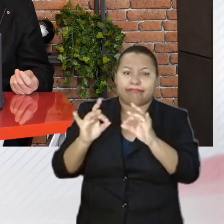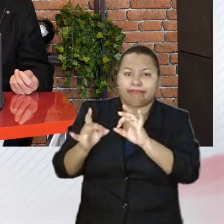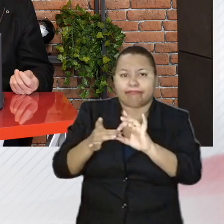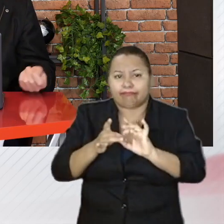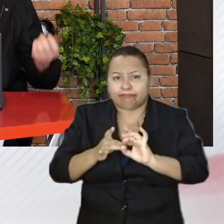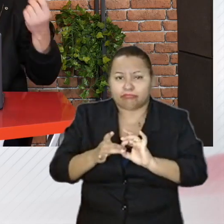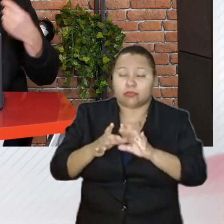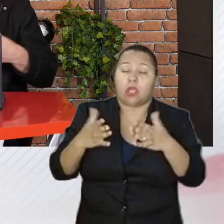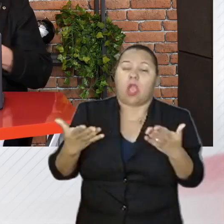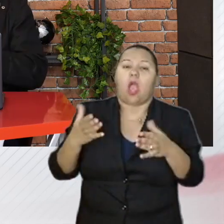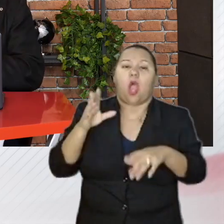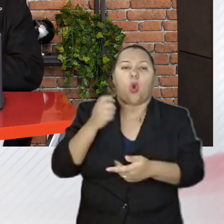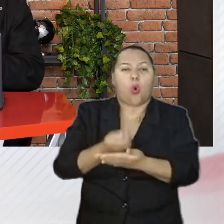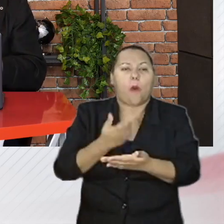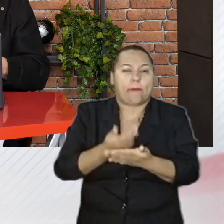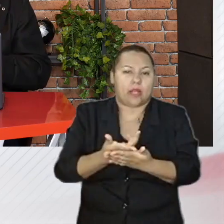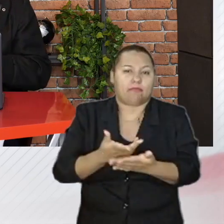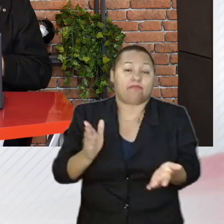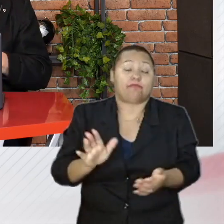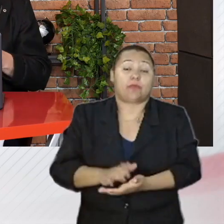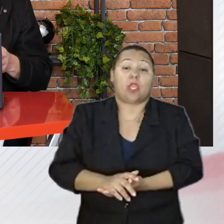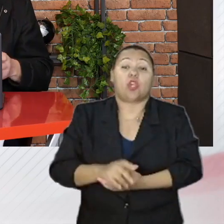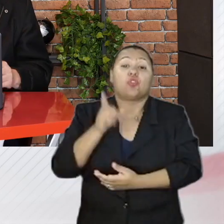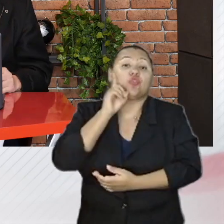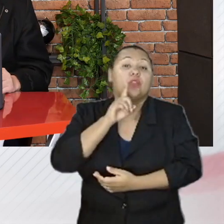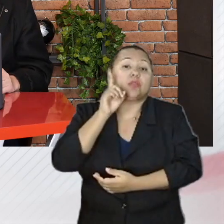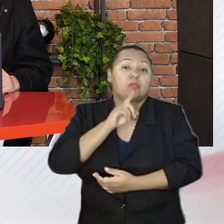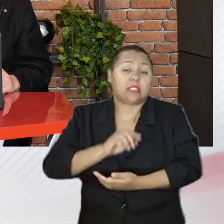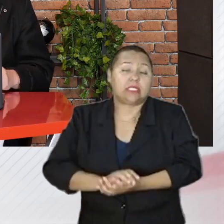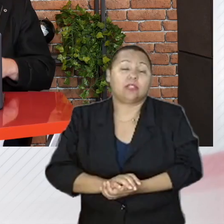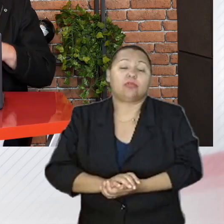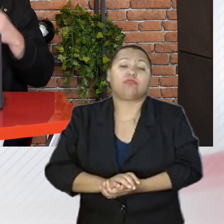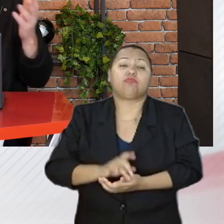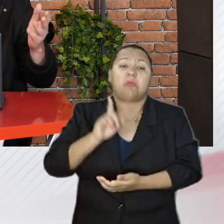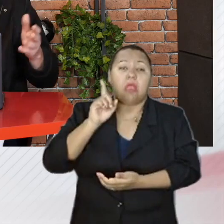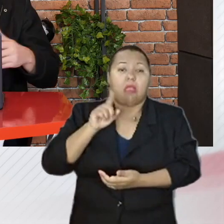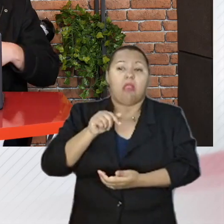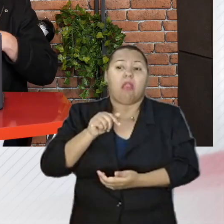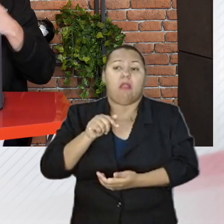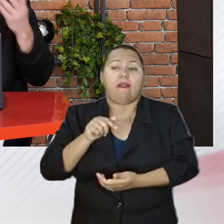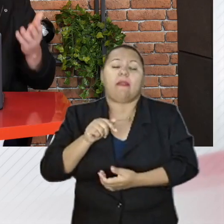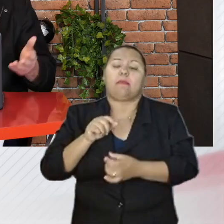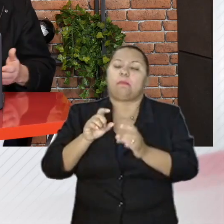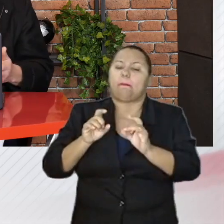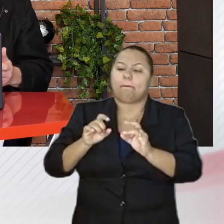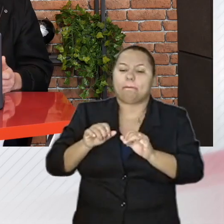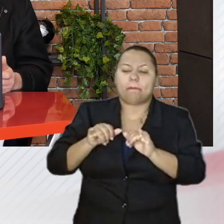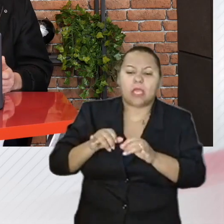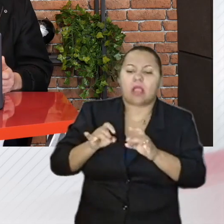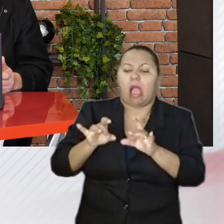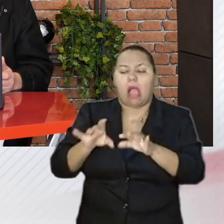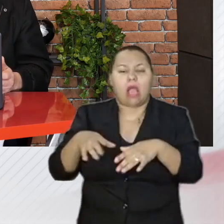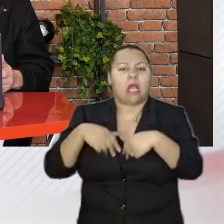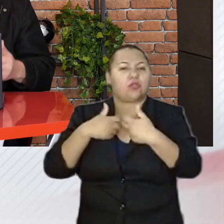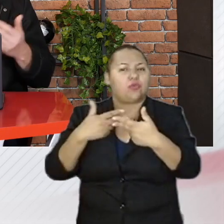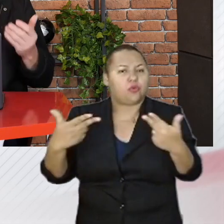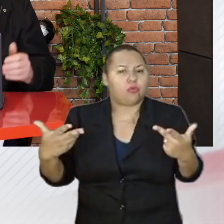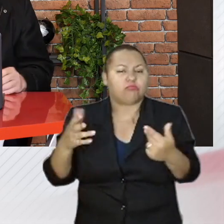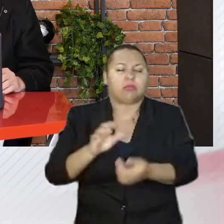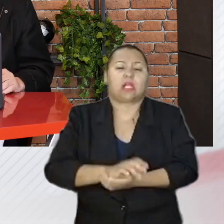à renda. Os Estados Unidos, que é o país capitalista, que livre mercado, iniciativa privada, aquela coisa toda,